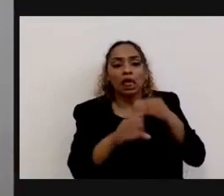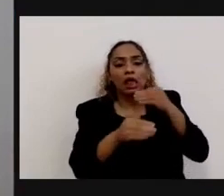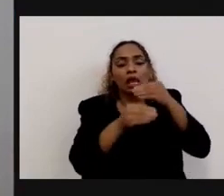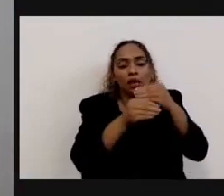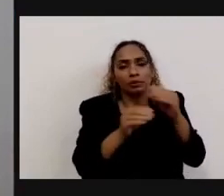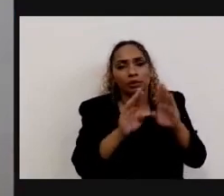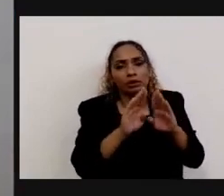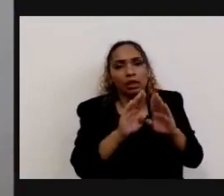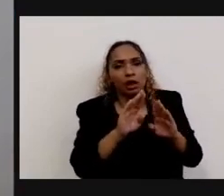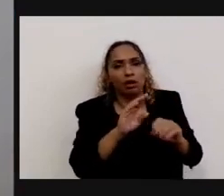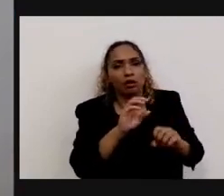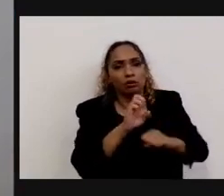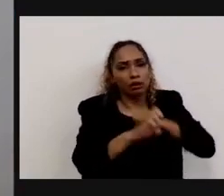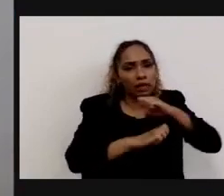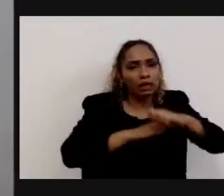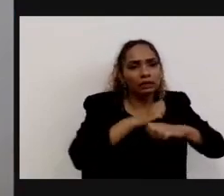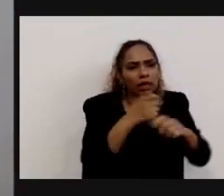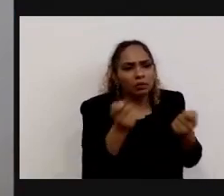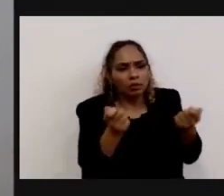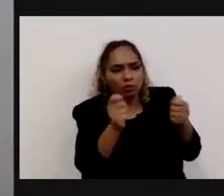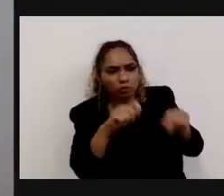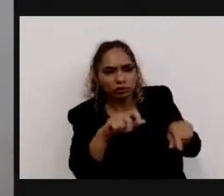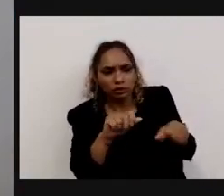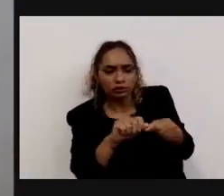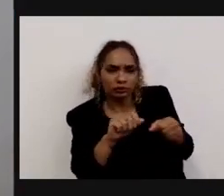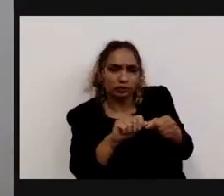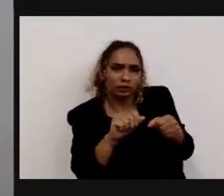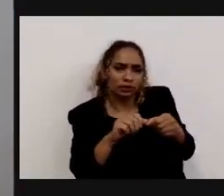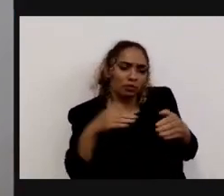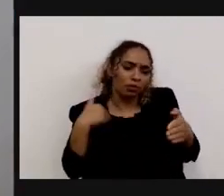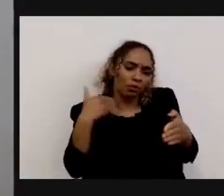a escola foi se permitindo fazer ao longo dos anos e